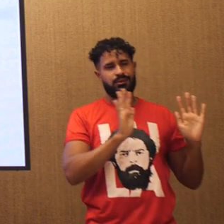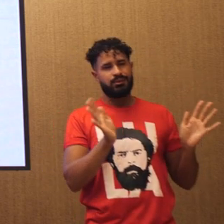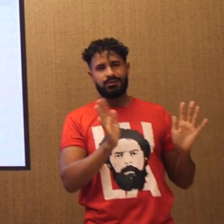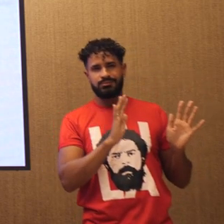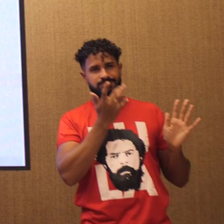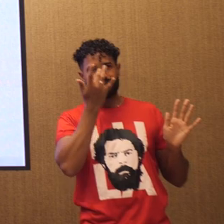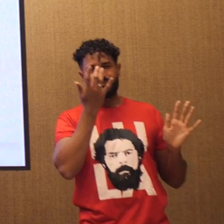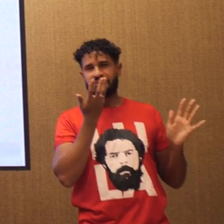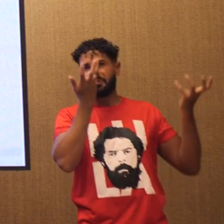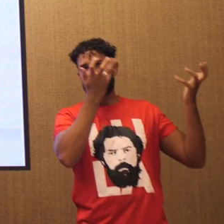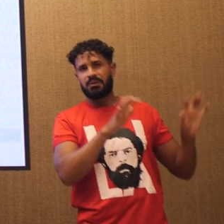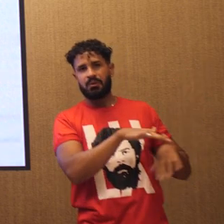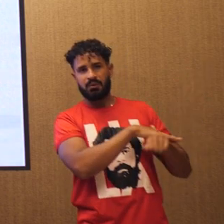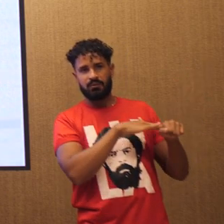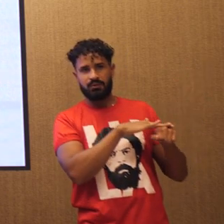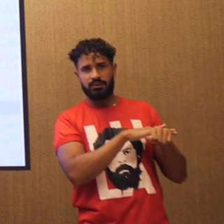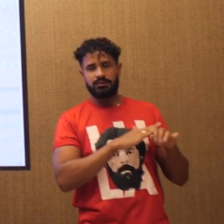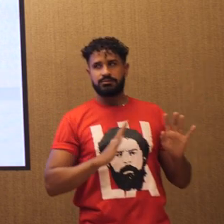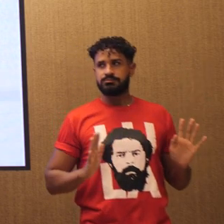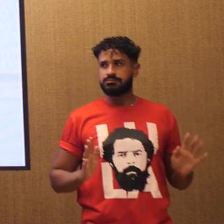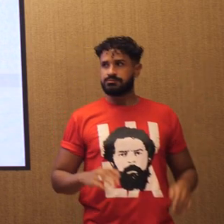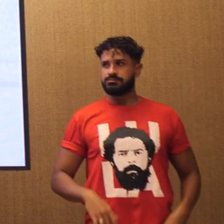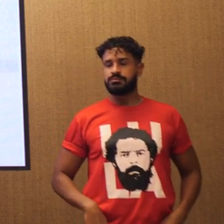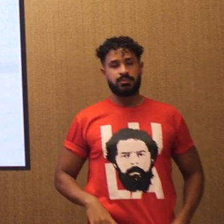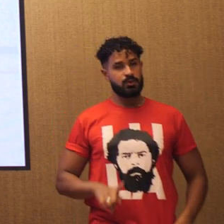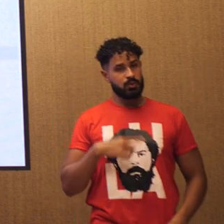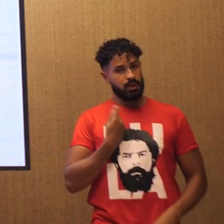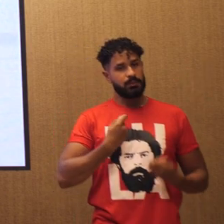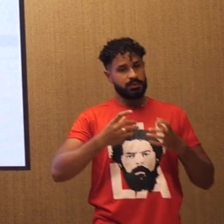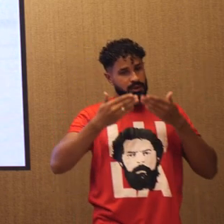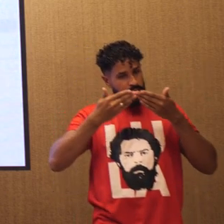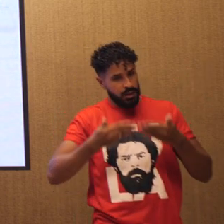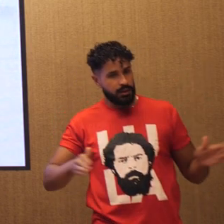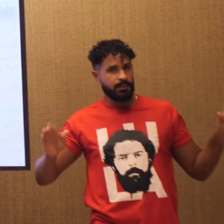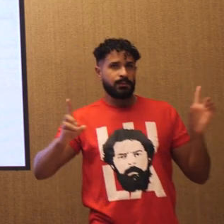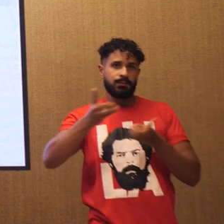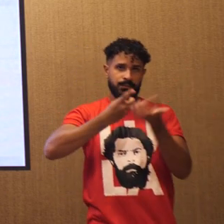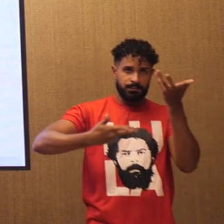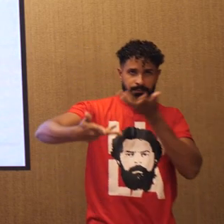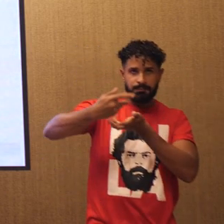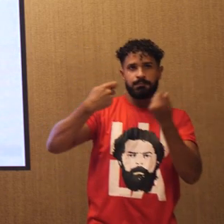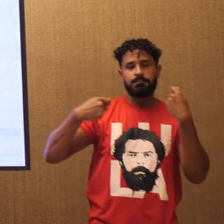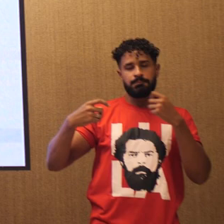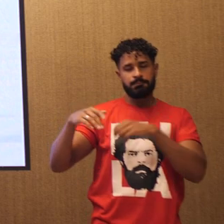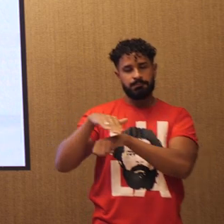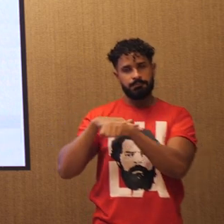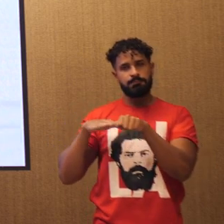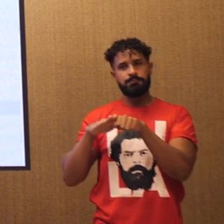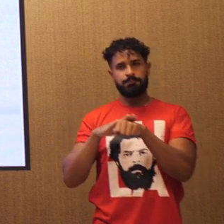nem conversar com ele. Mas temos que dialogar. Temos que conversar.